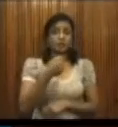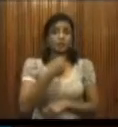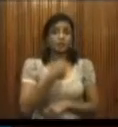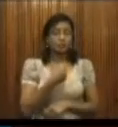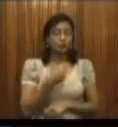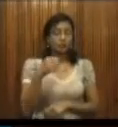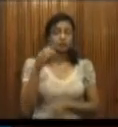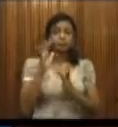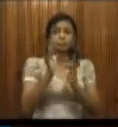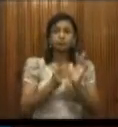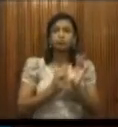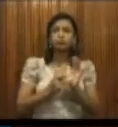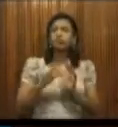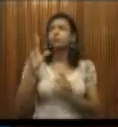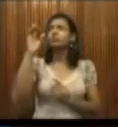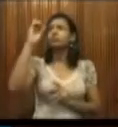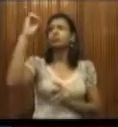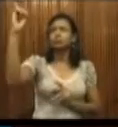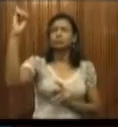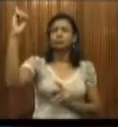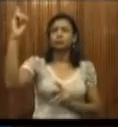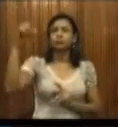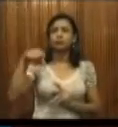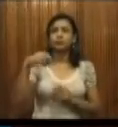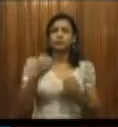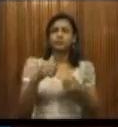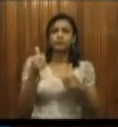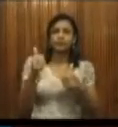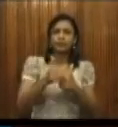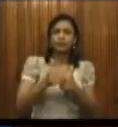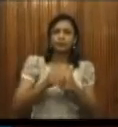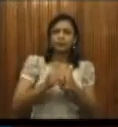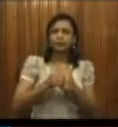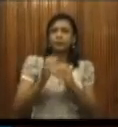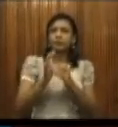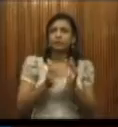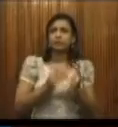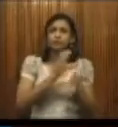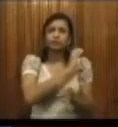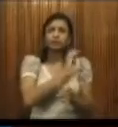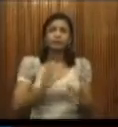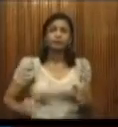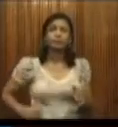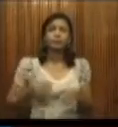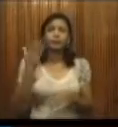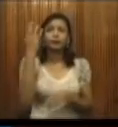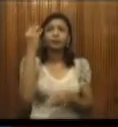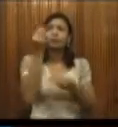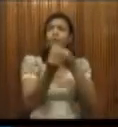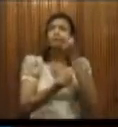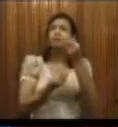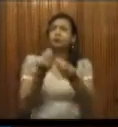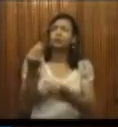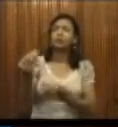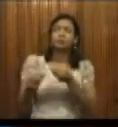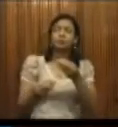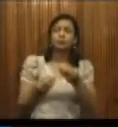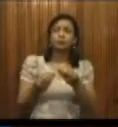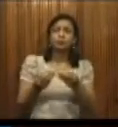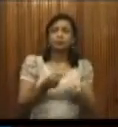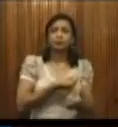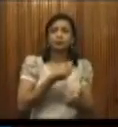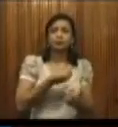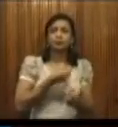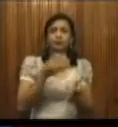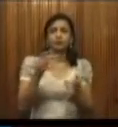abraçar. Então, meu querido, você precisa se aproximar de Jesus Cristo para saber como ter a vida eterna. Mas se aproximando de Cristo,